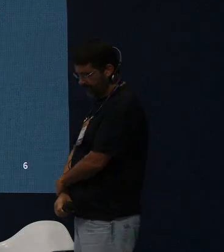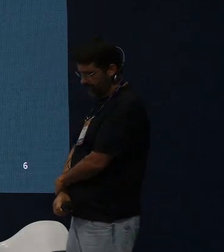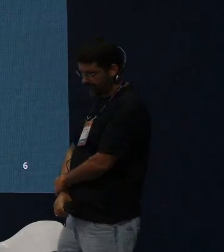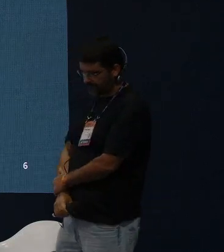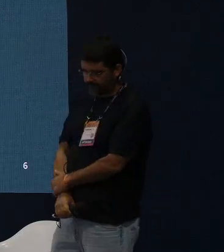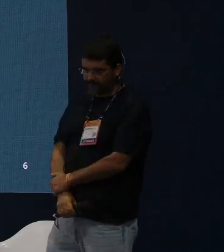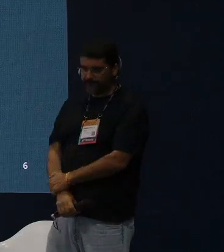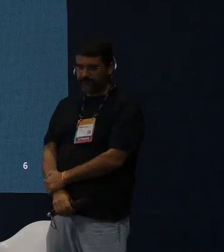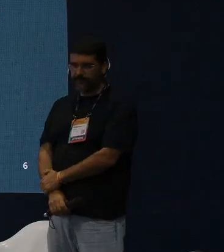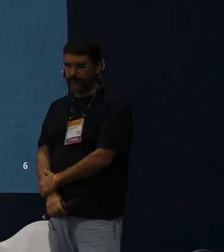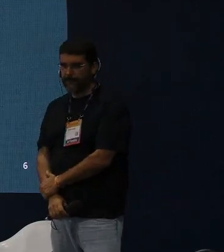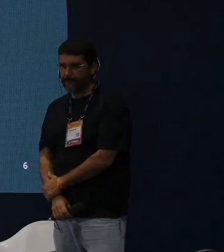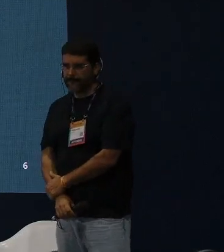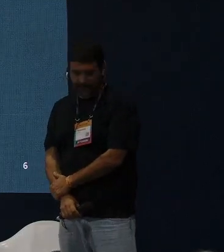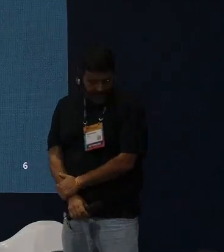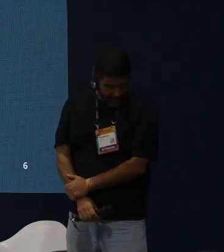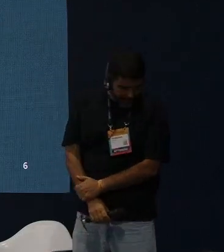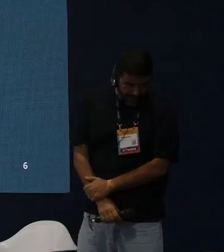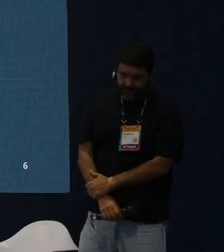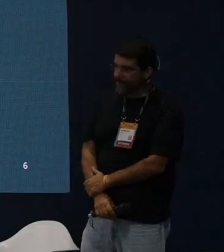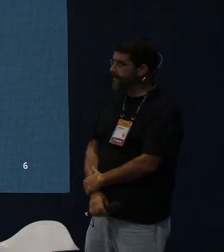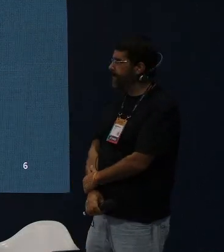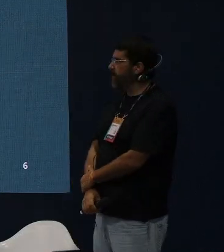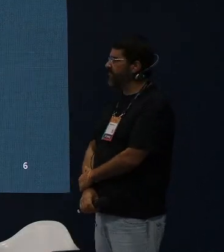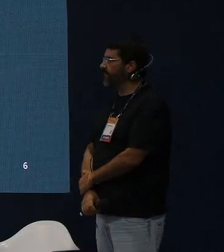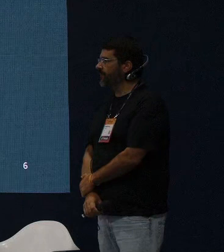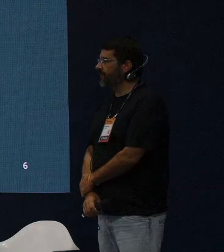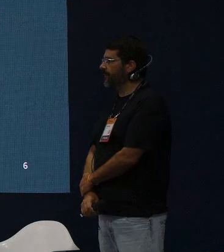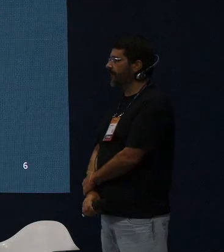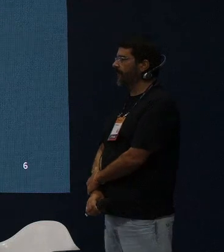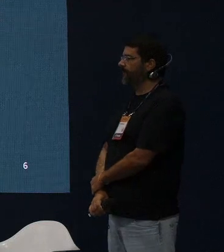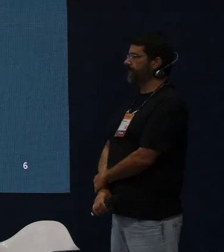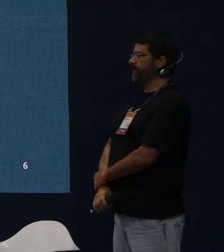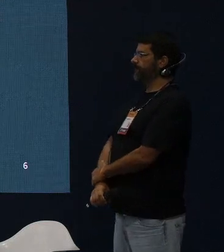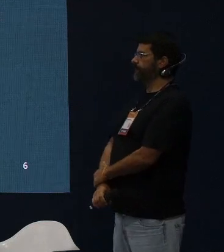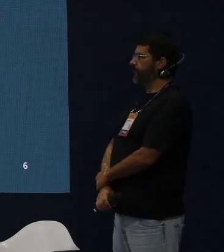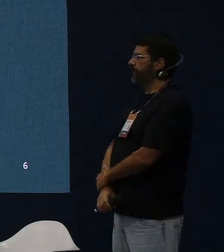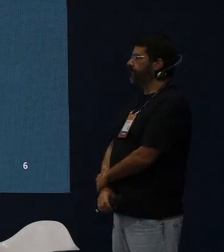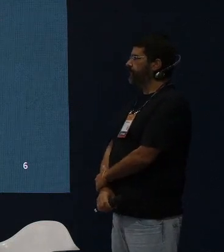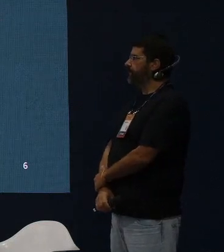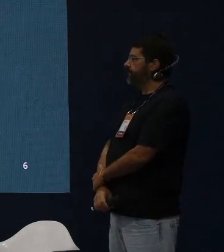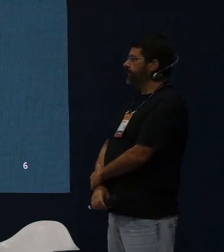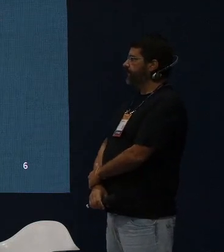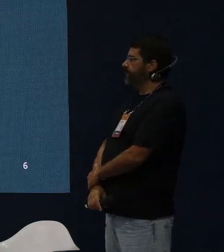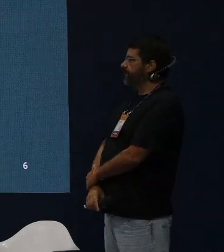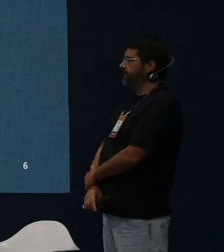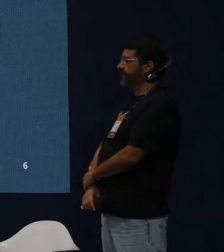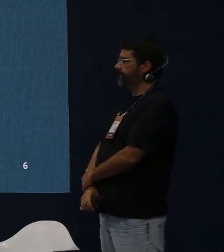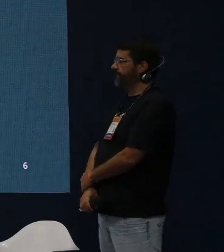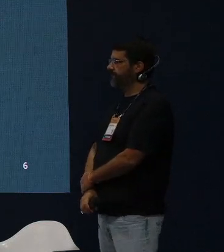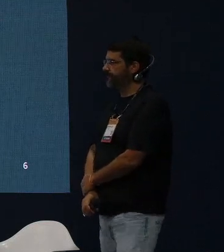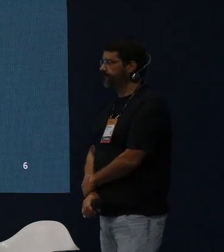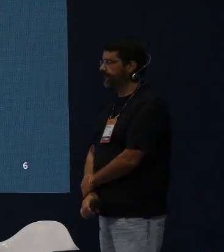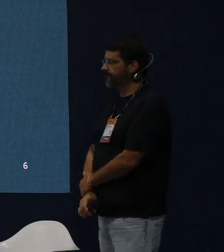também, que é o controle dos reservatórios, né? Então, a gente usa modelo de previsão para fazer esse controle de reservatório e o melhor